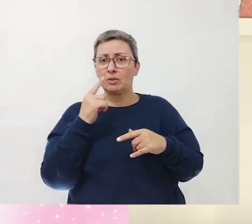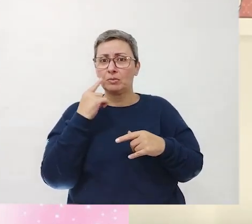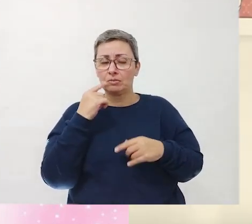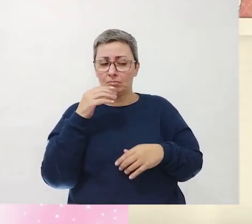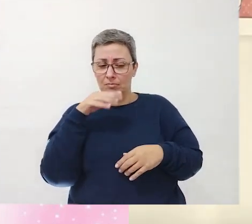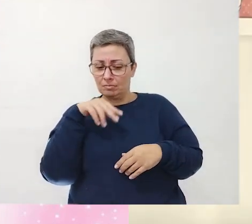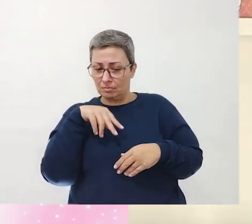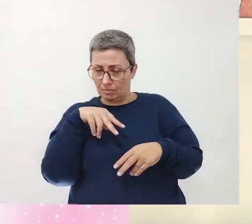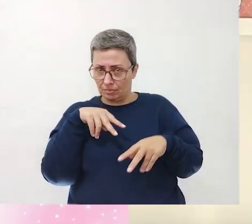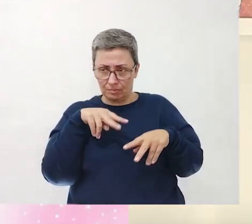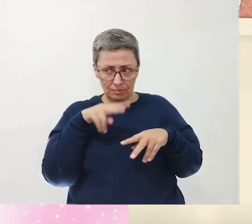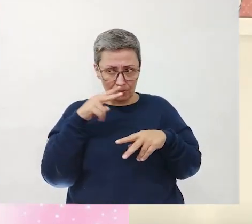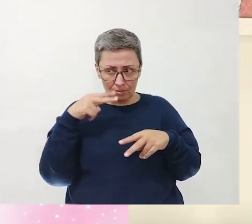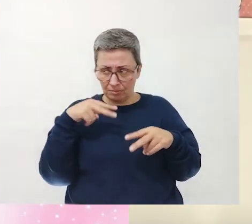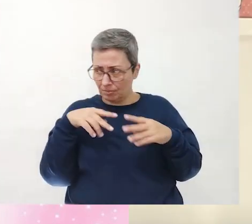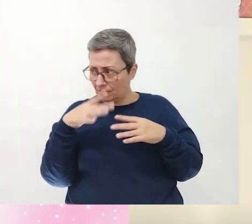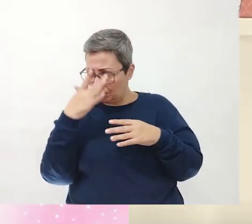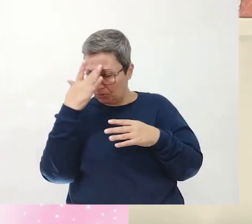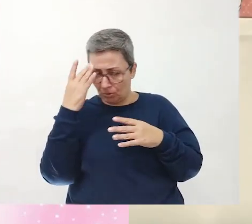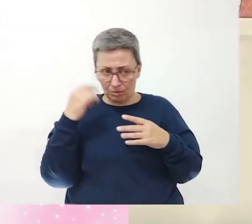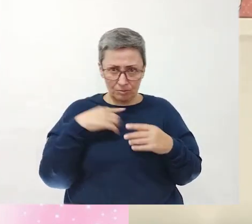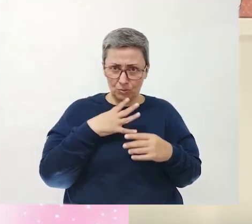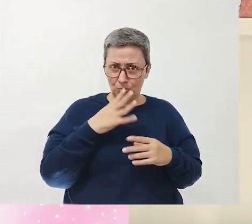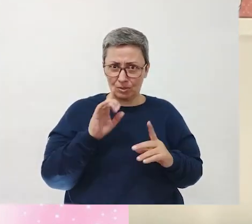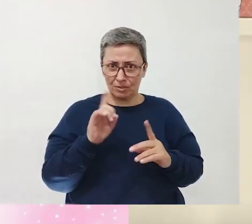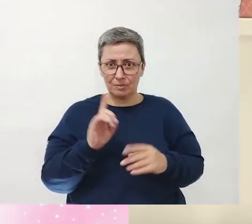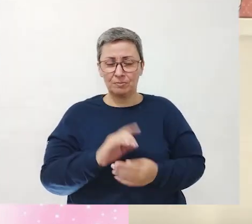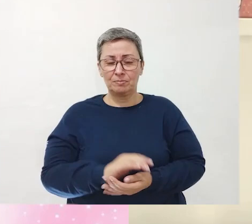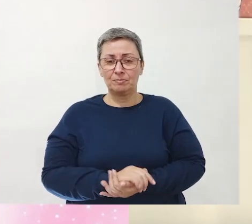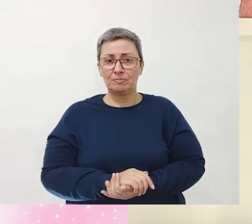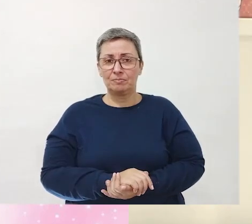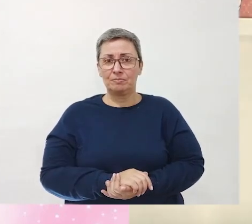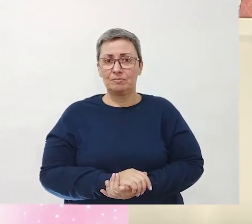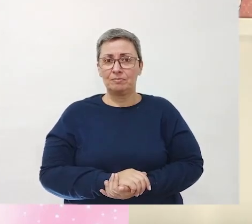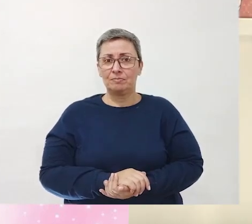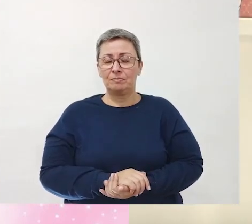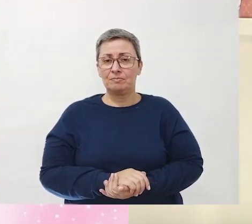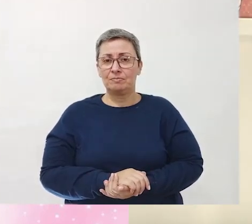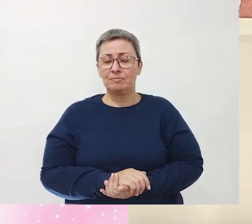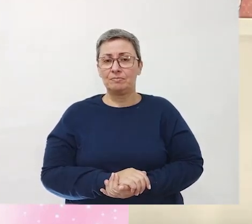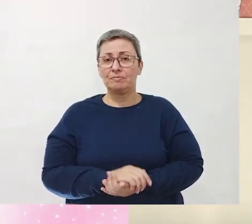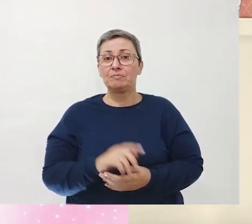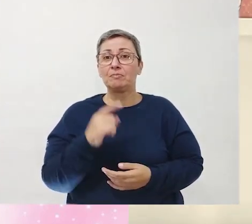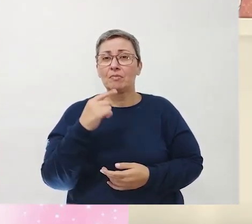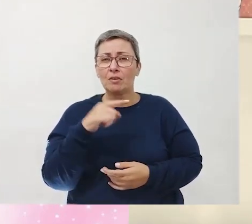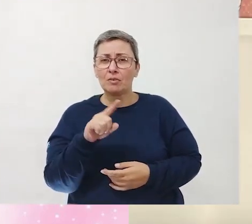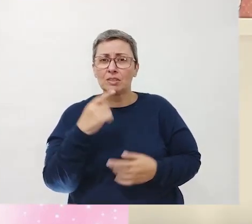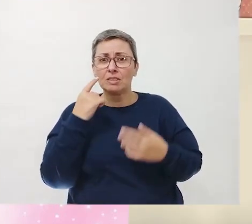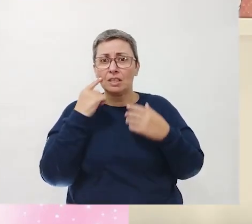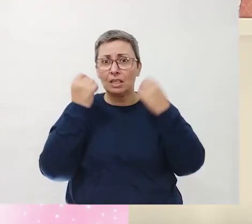E na rua, você costuma baixar os olhos ao passar por pessoas que também não conhece?